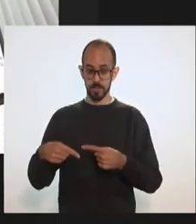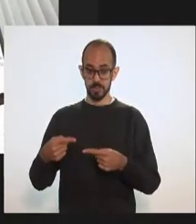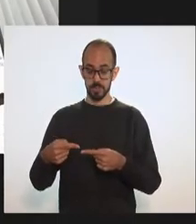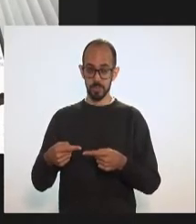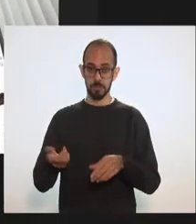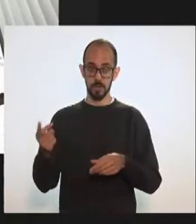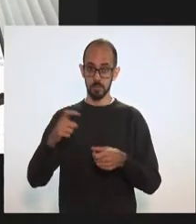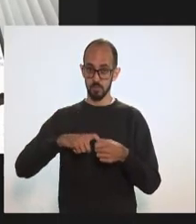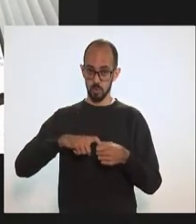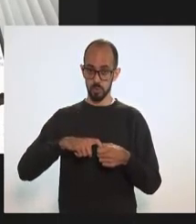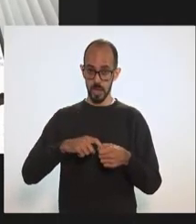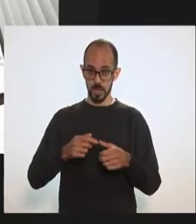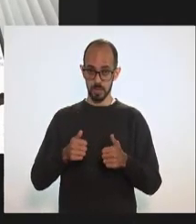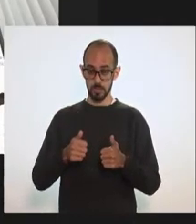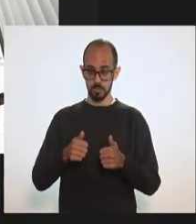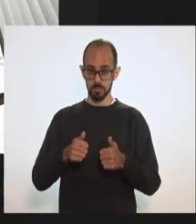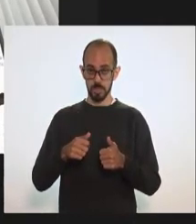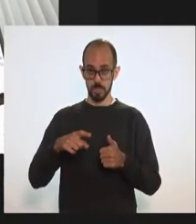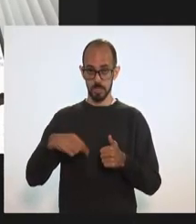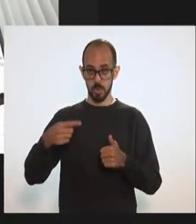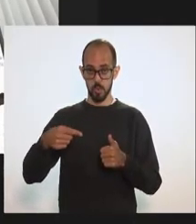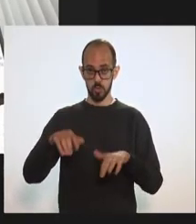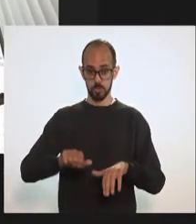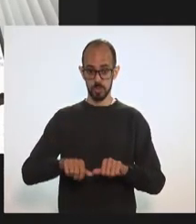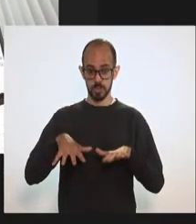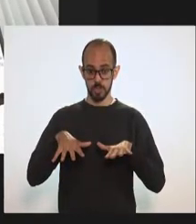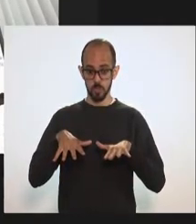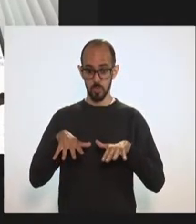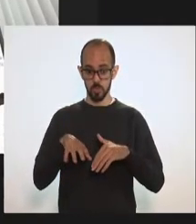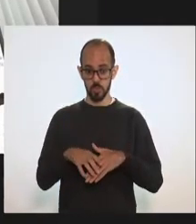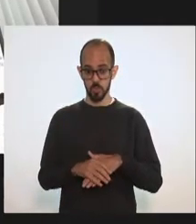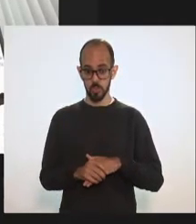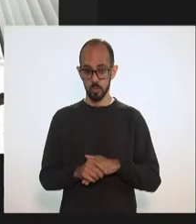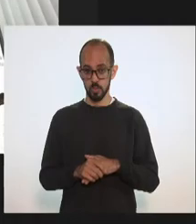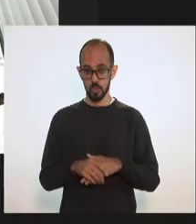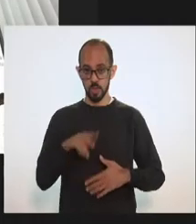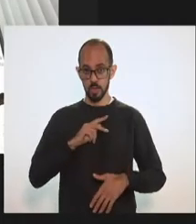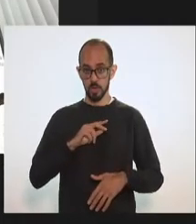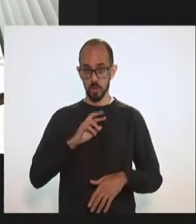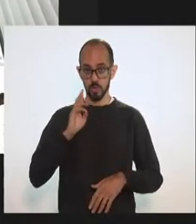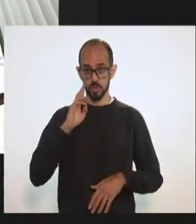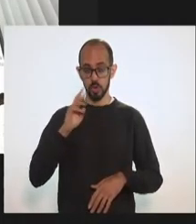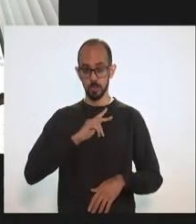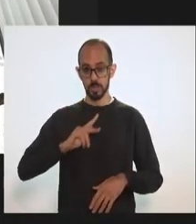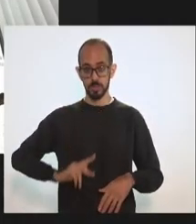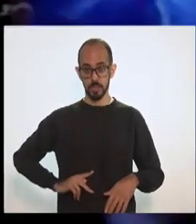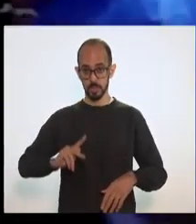presidente? Não. Por uma sessão, retirou de pauta, tem 40 sessões. Relator, deputado Chico...